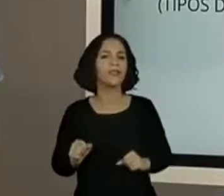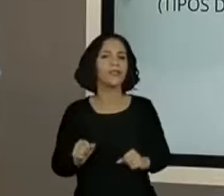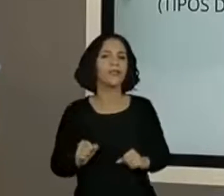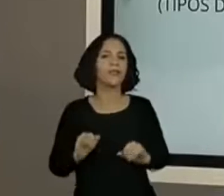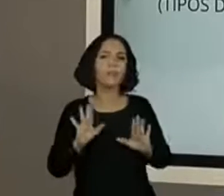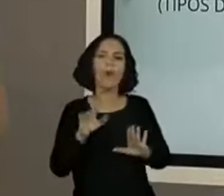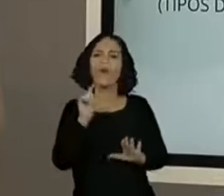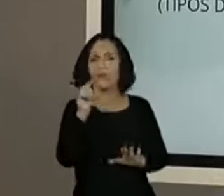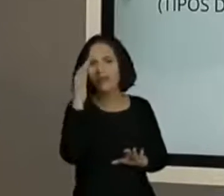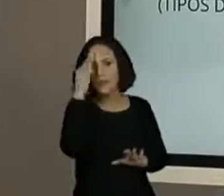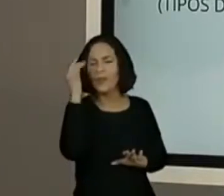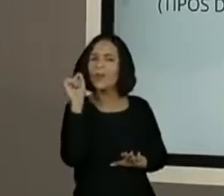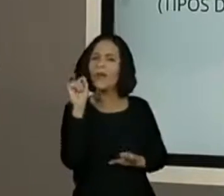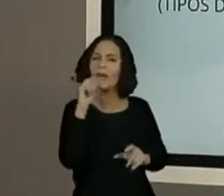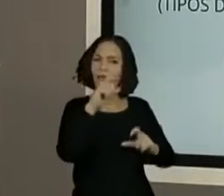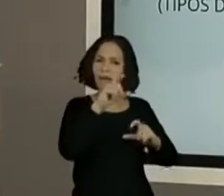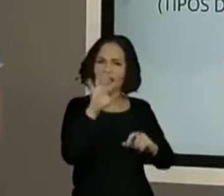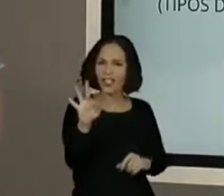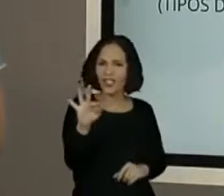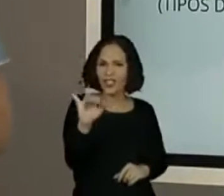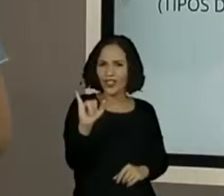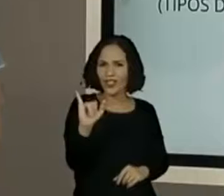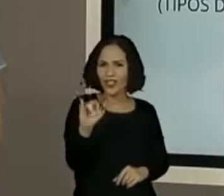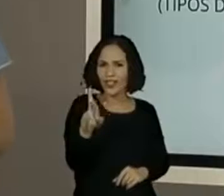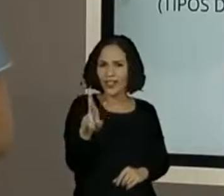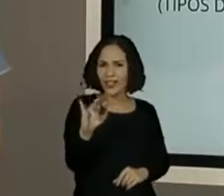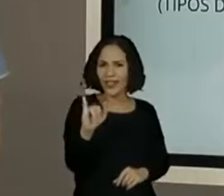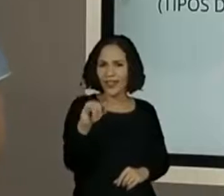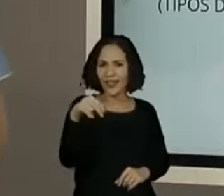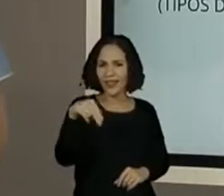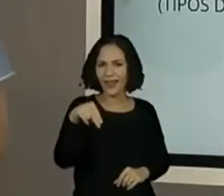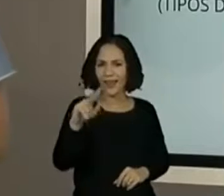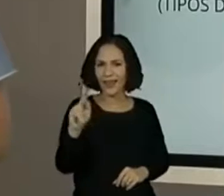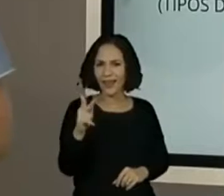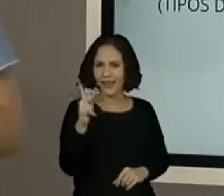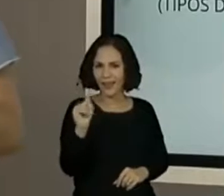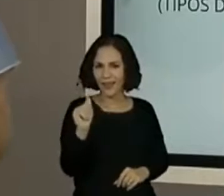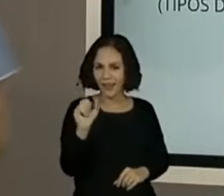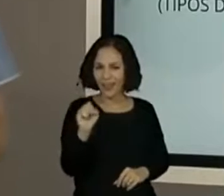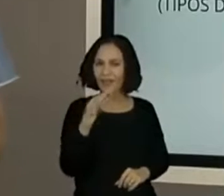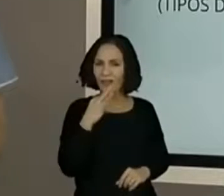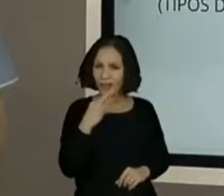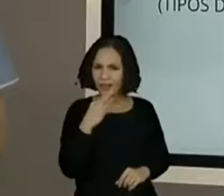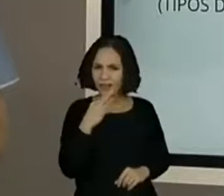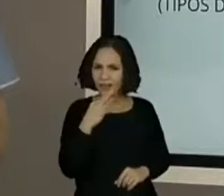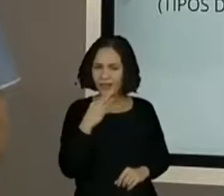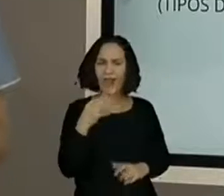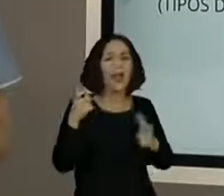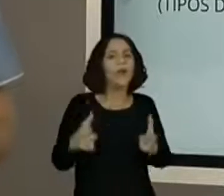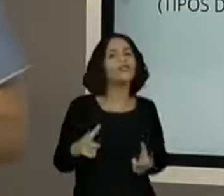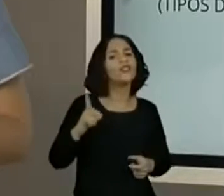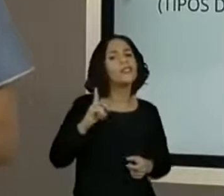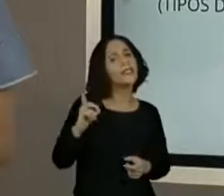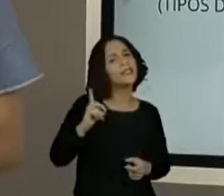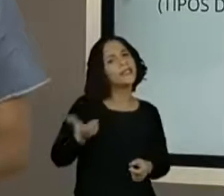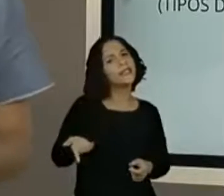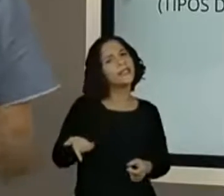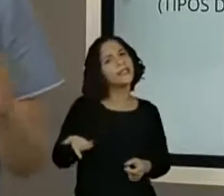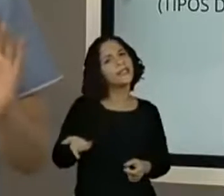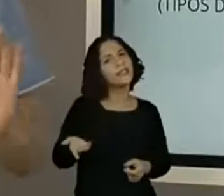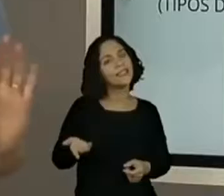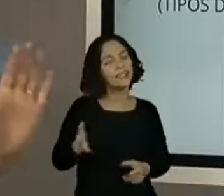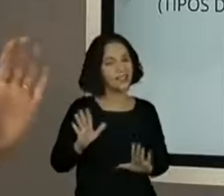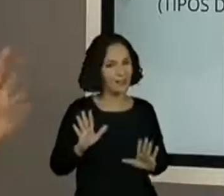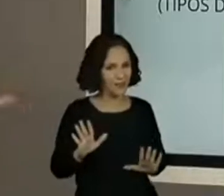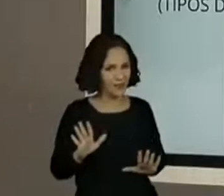Vocês sabem o que são tirinhas? Já pararam para pensar? Já viram onde elas estão? Professora